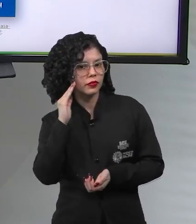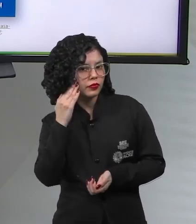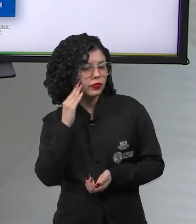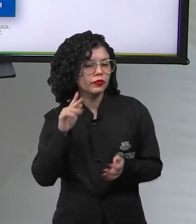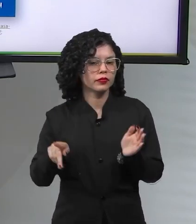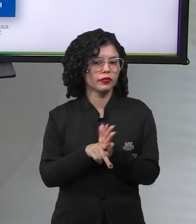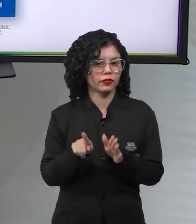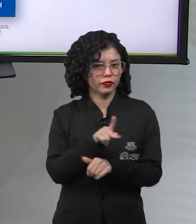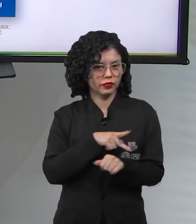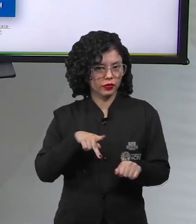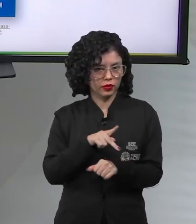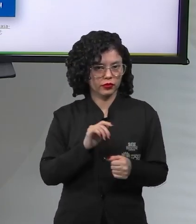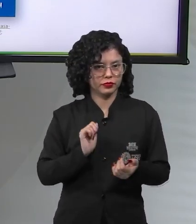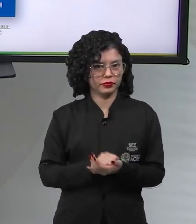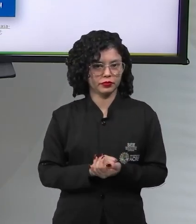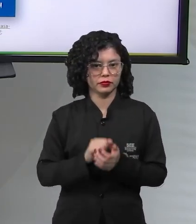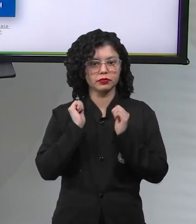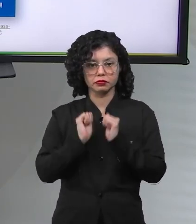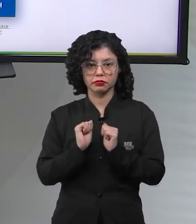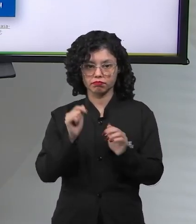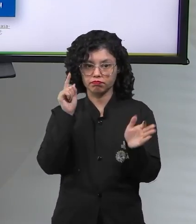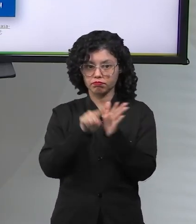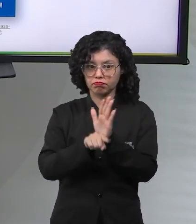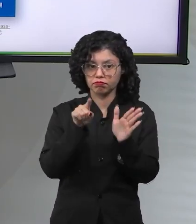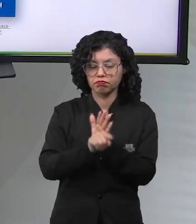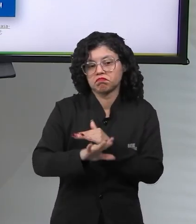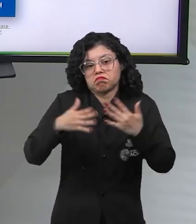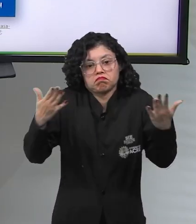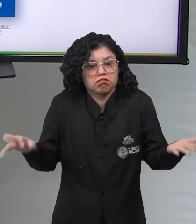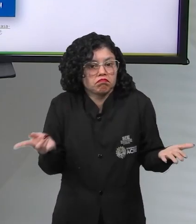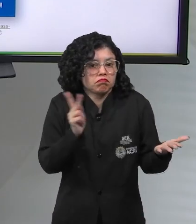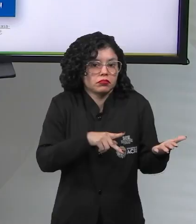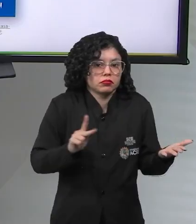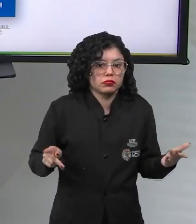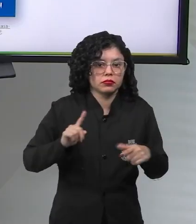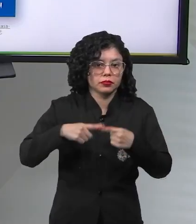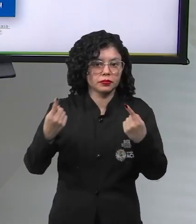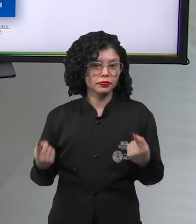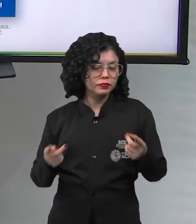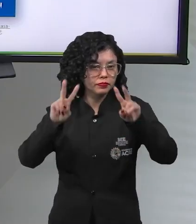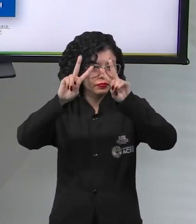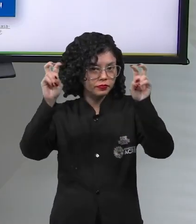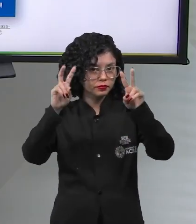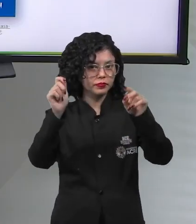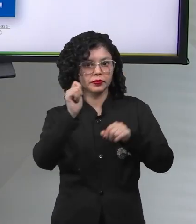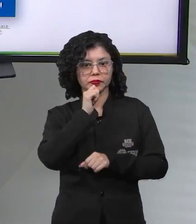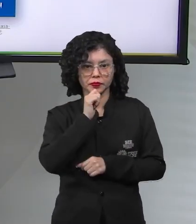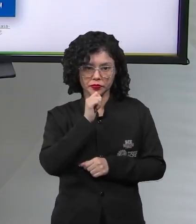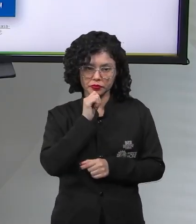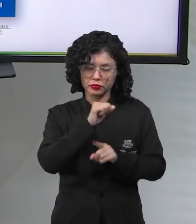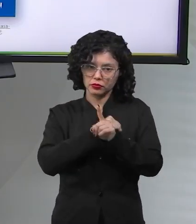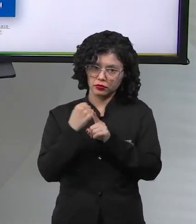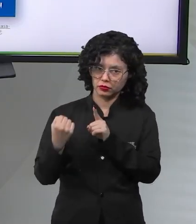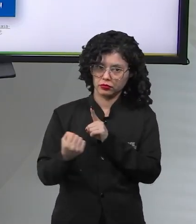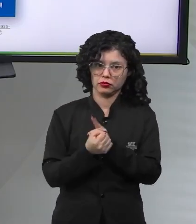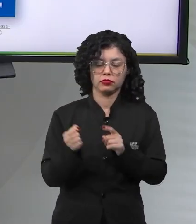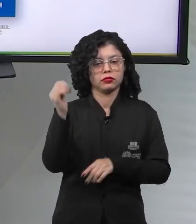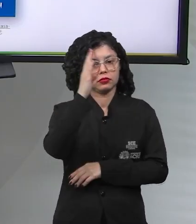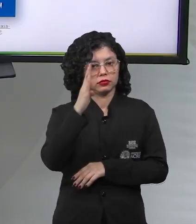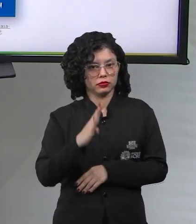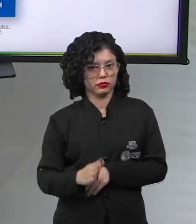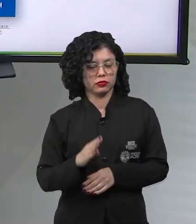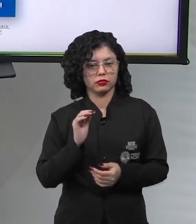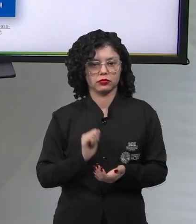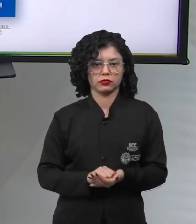do nosso país. Aí você pode me questionar, professor, mas os teóricos da sociologia no